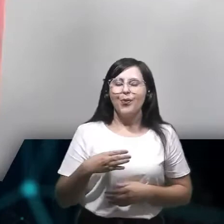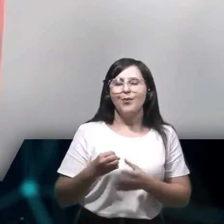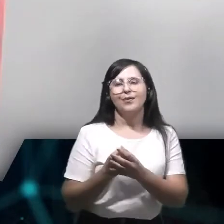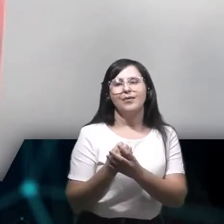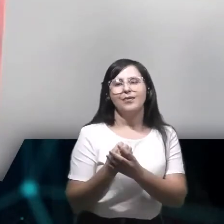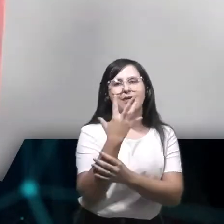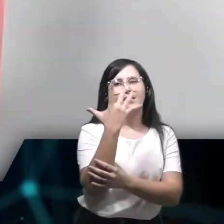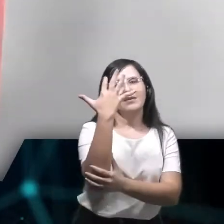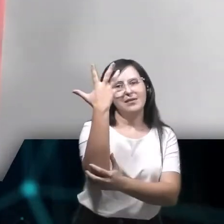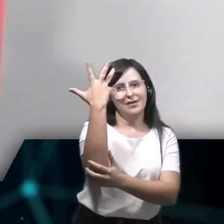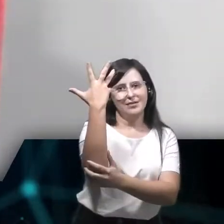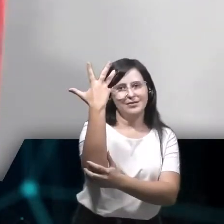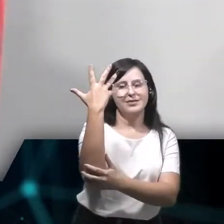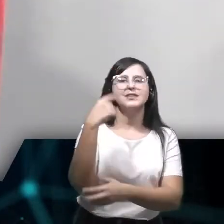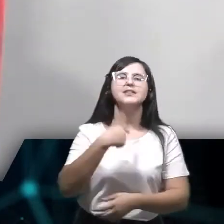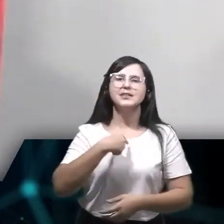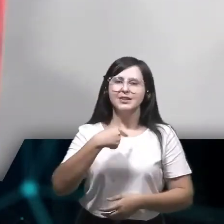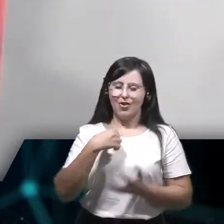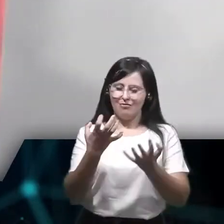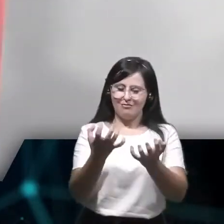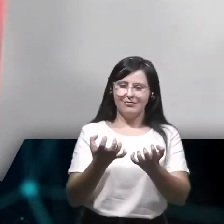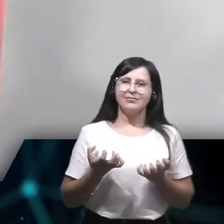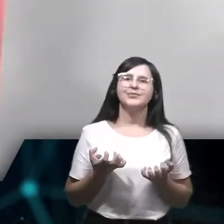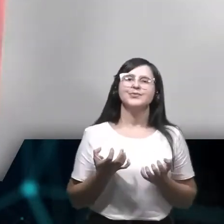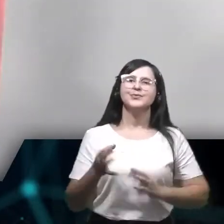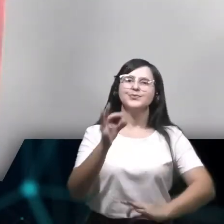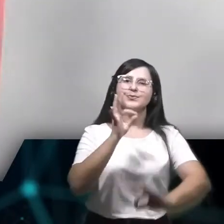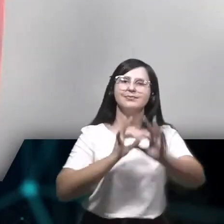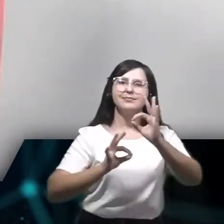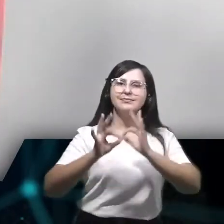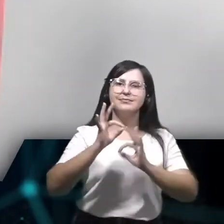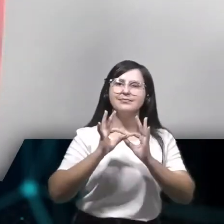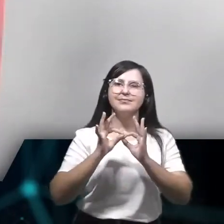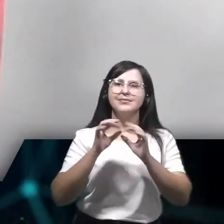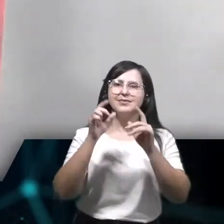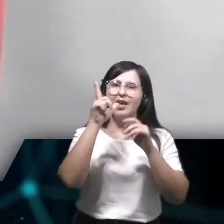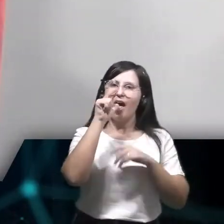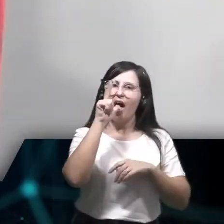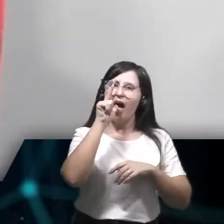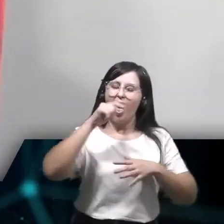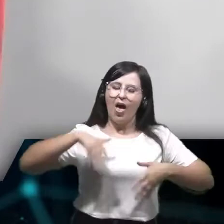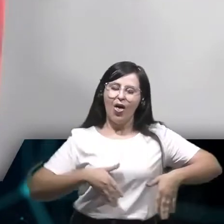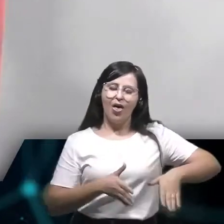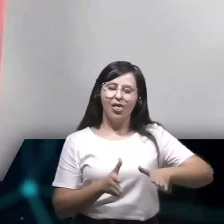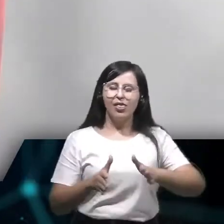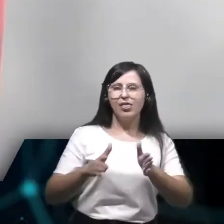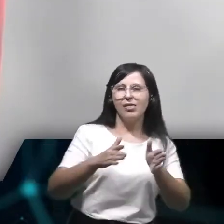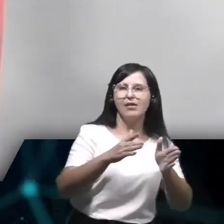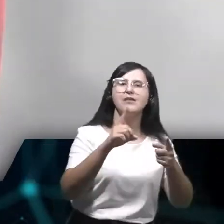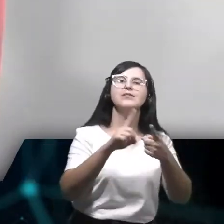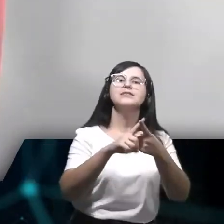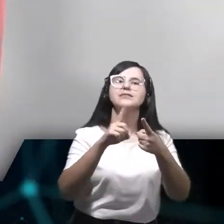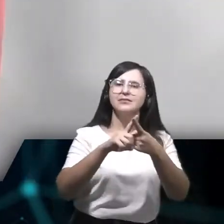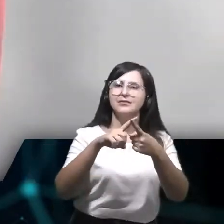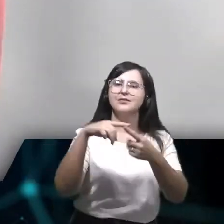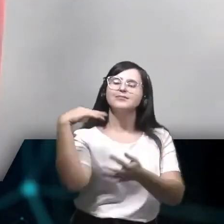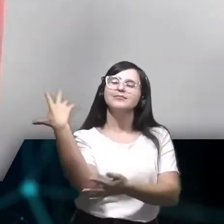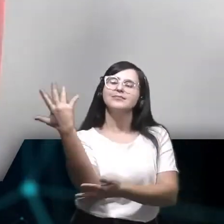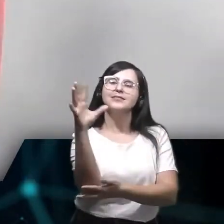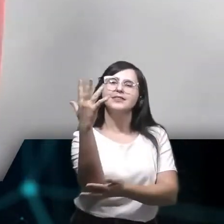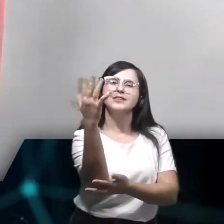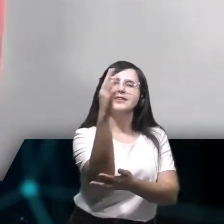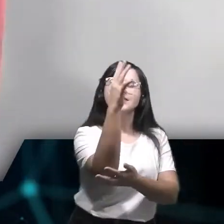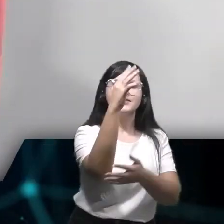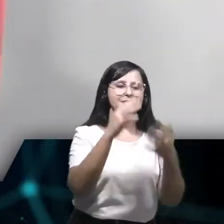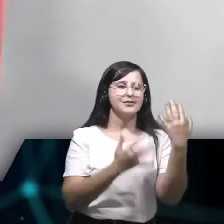projetos centrais no meio ambiente é justamente esse, certo? Porque o rio Capibaribe, ele também é vida, tá certo? Onde tem água,